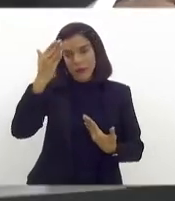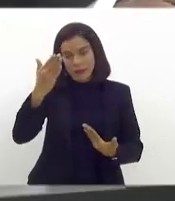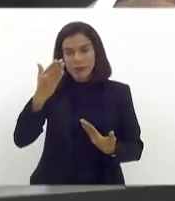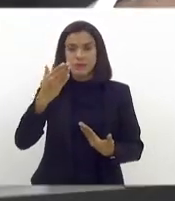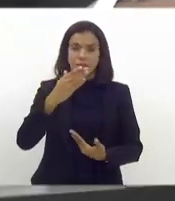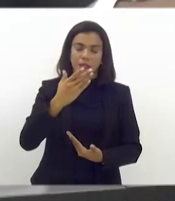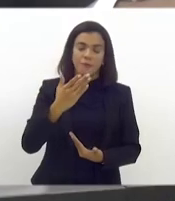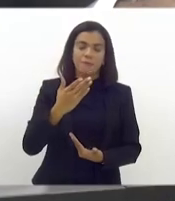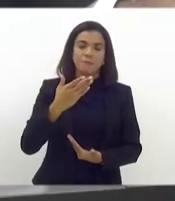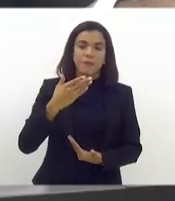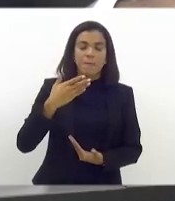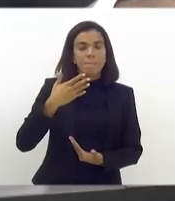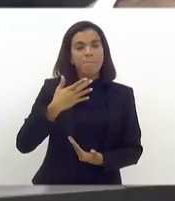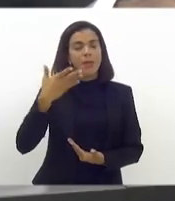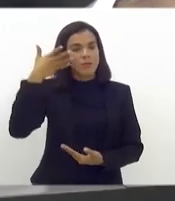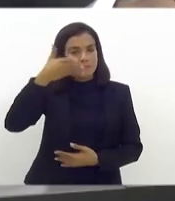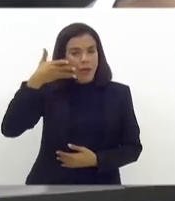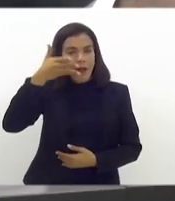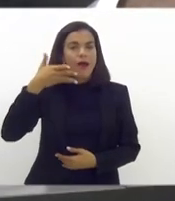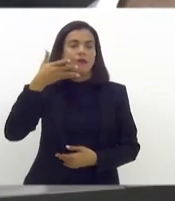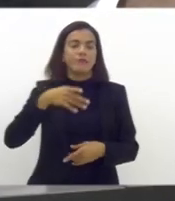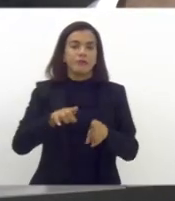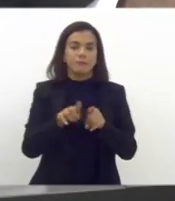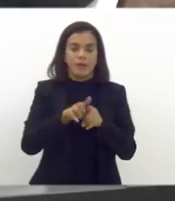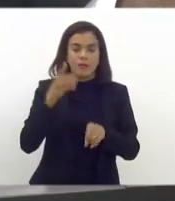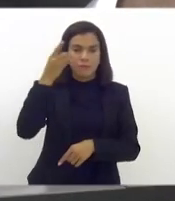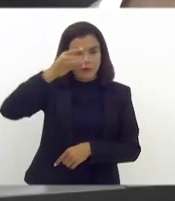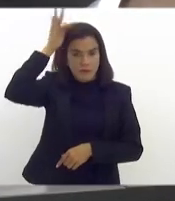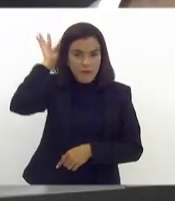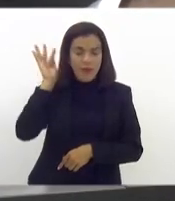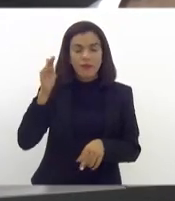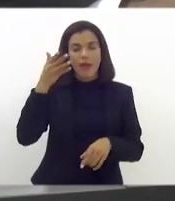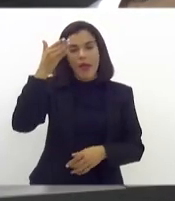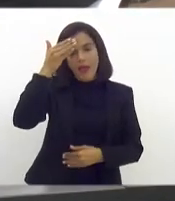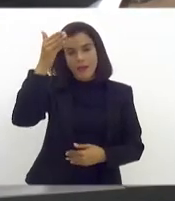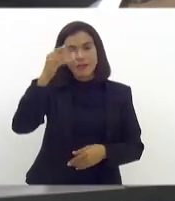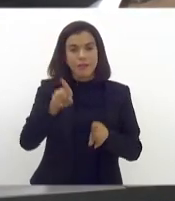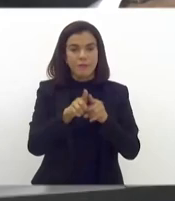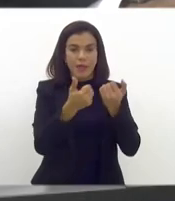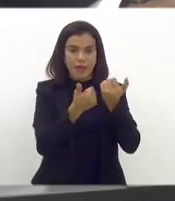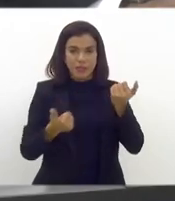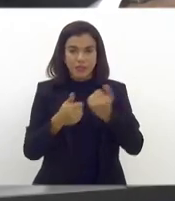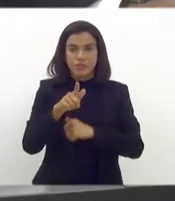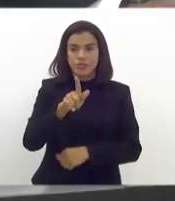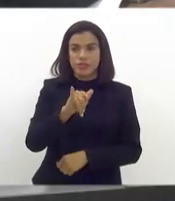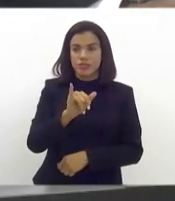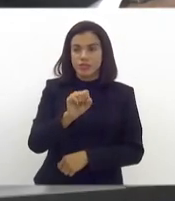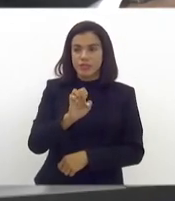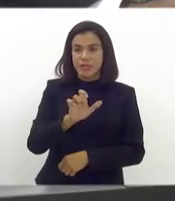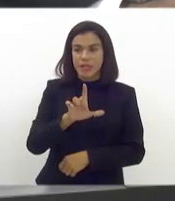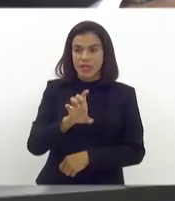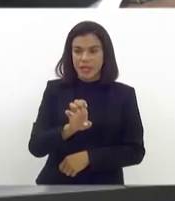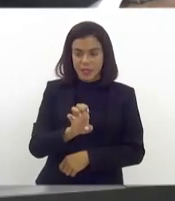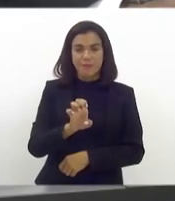pelas palavras, deputado Fred Pacheco também pelas considerações, queria agradecer a assessoria da Gisele, que